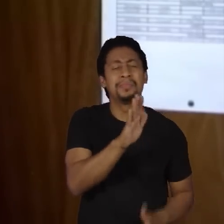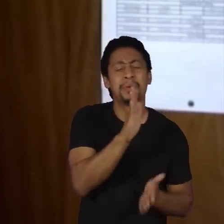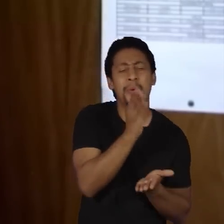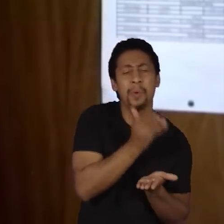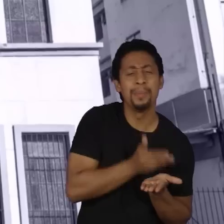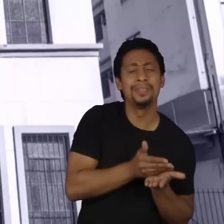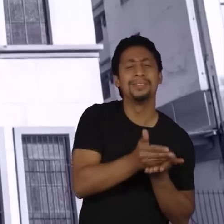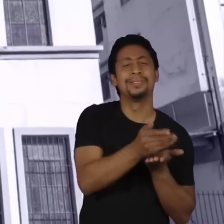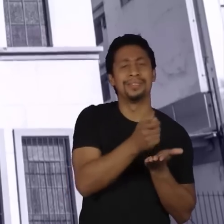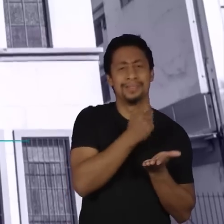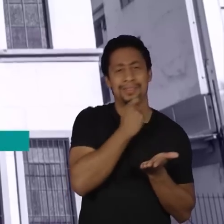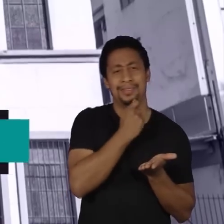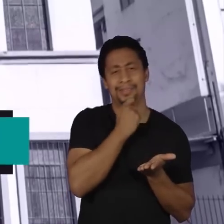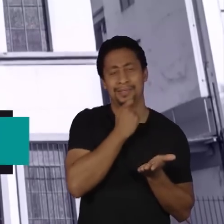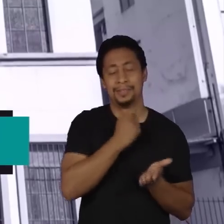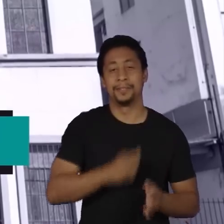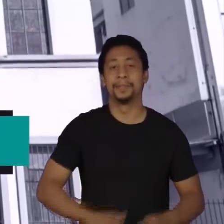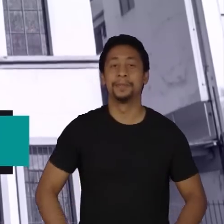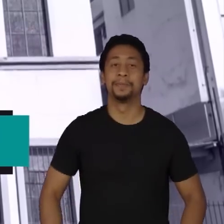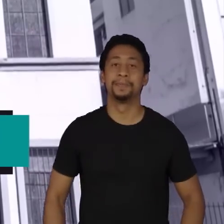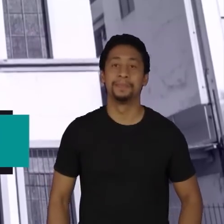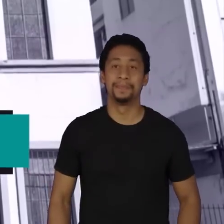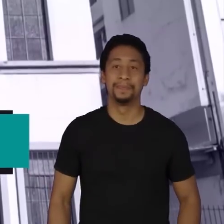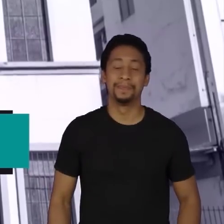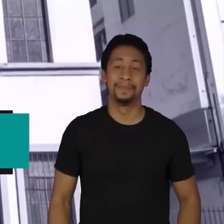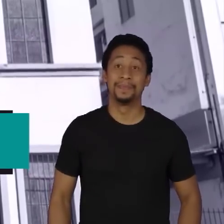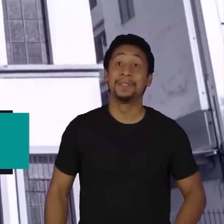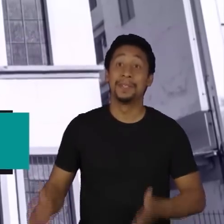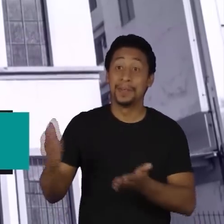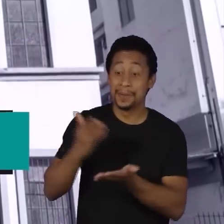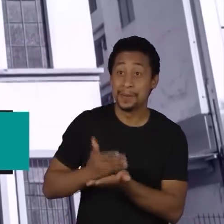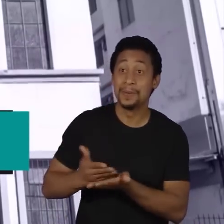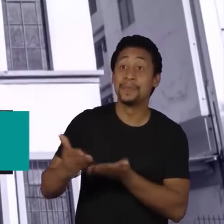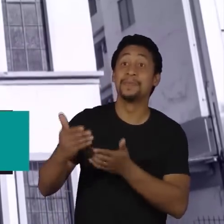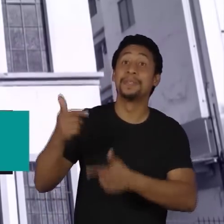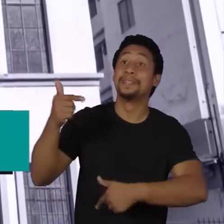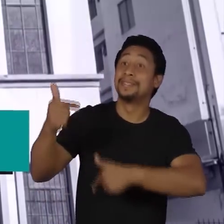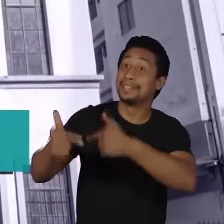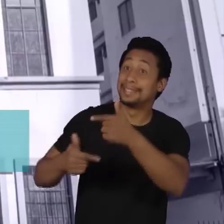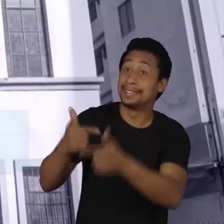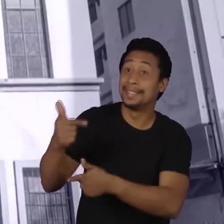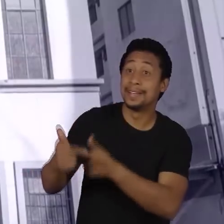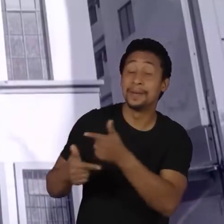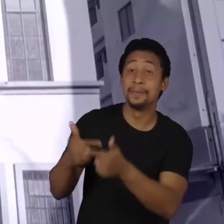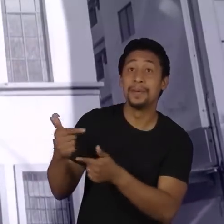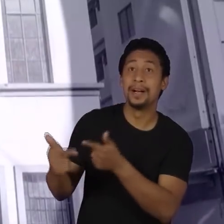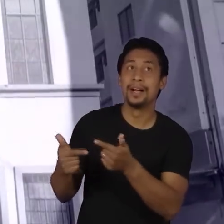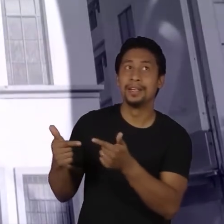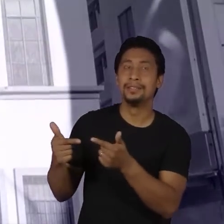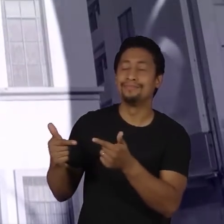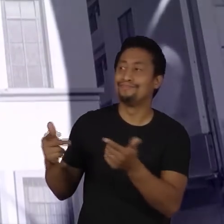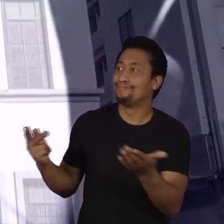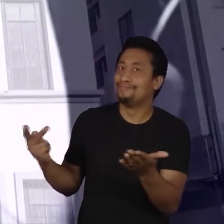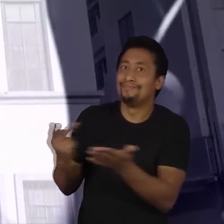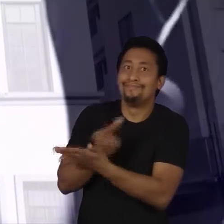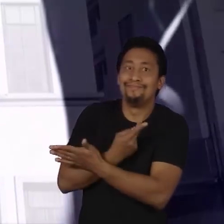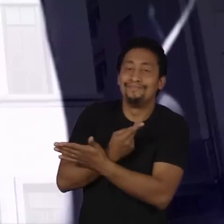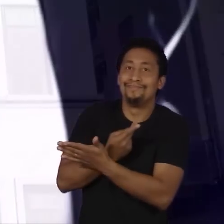né? Ah, começo do trabalho. Óleo a encher a máquina